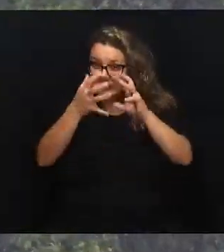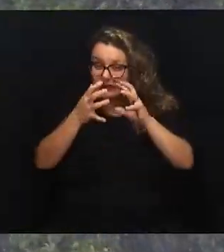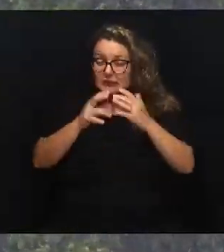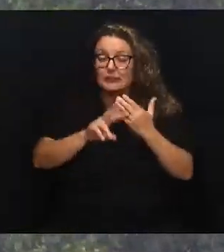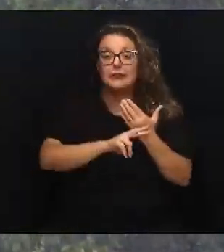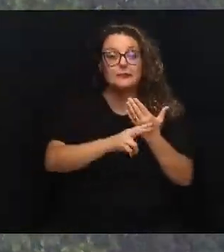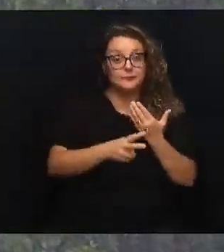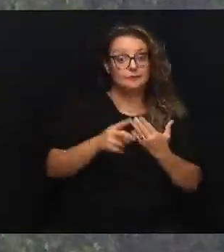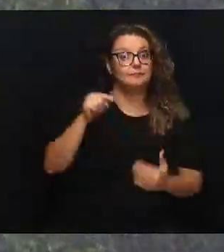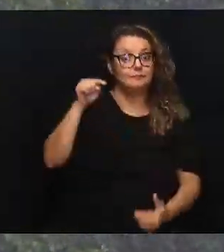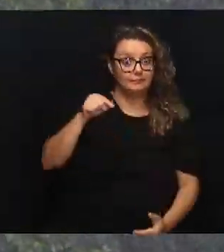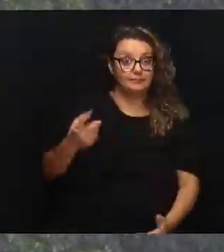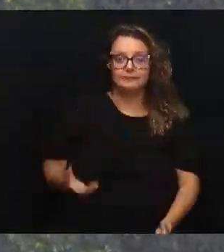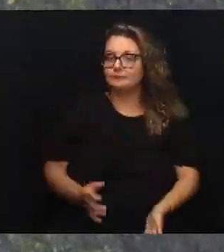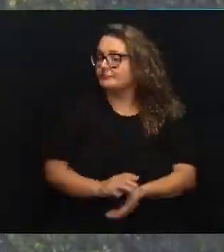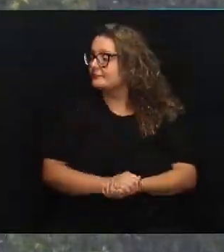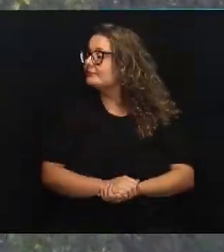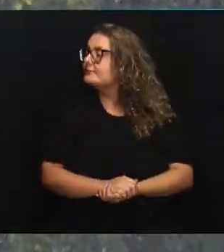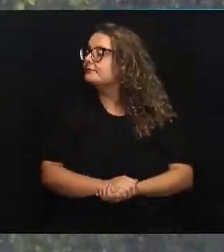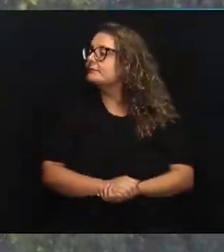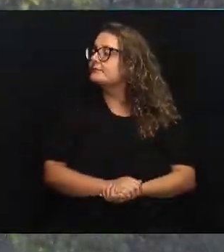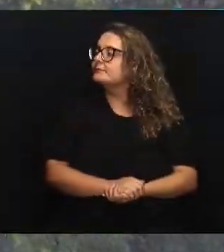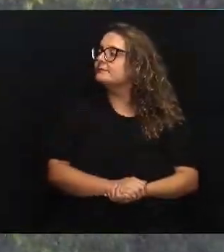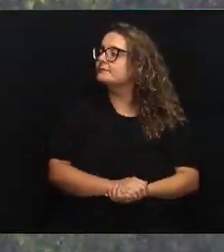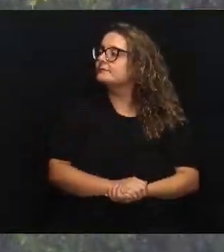condições climáticas geradas por ela.